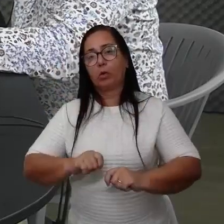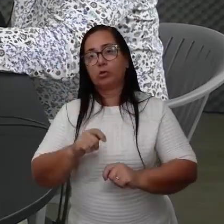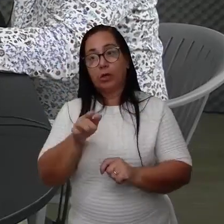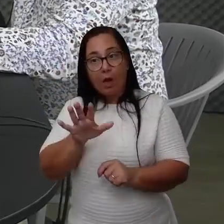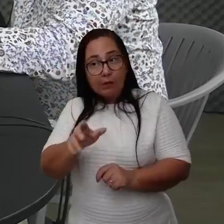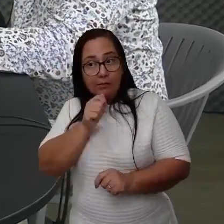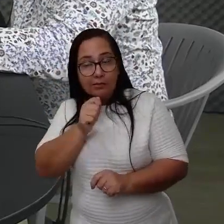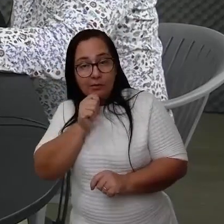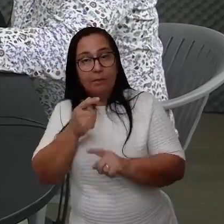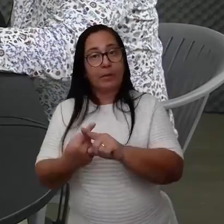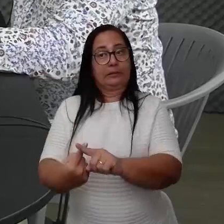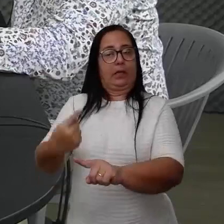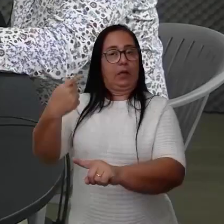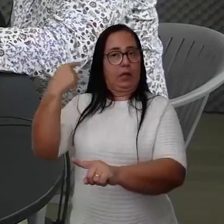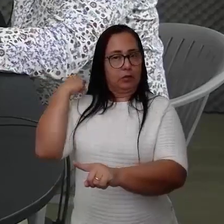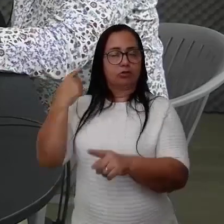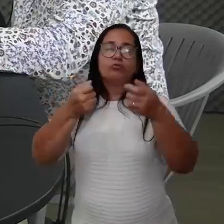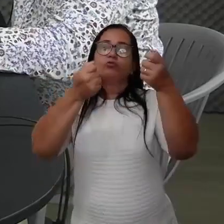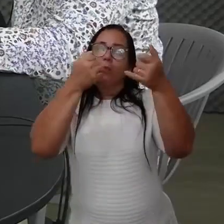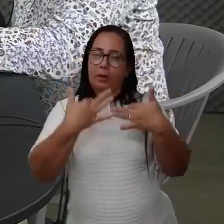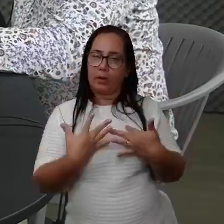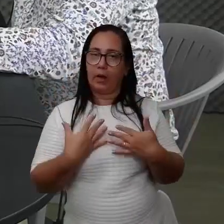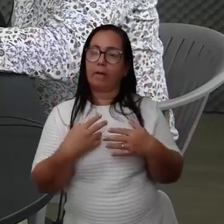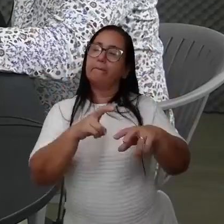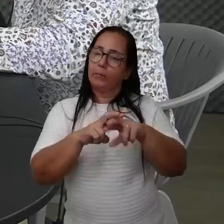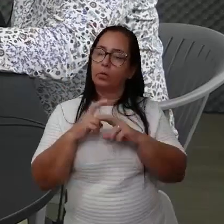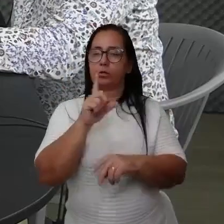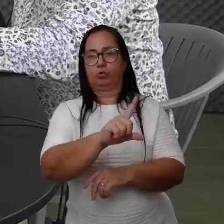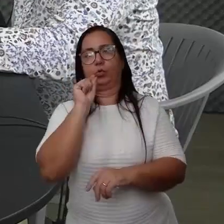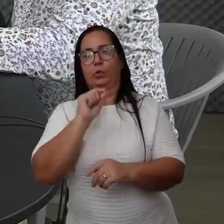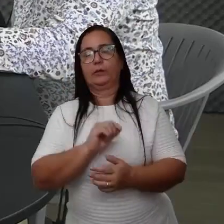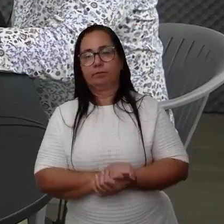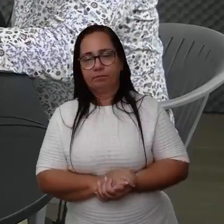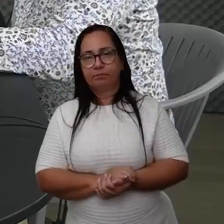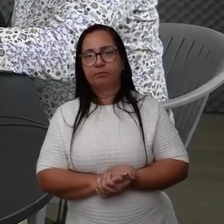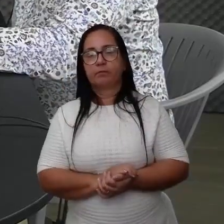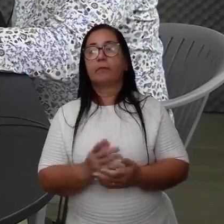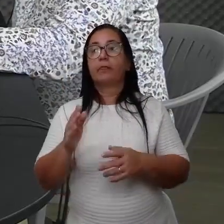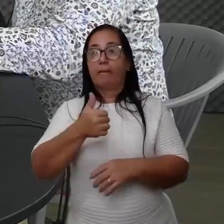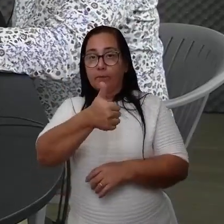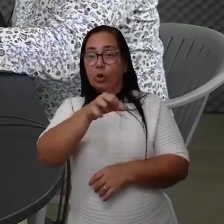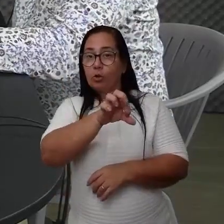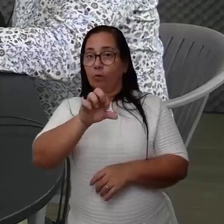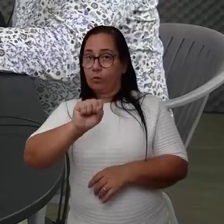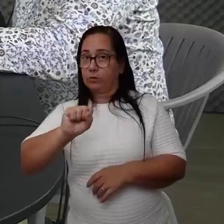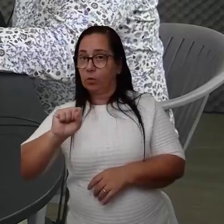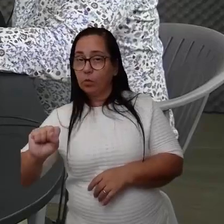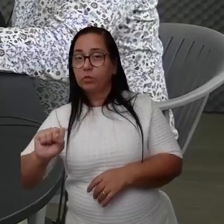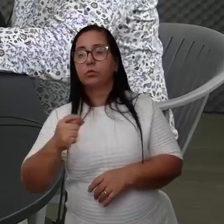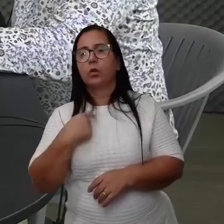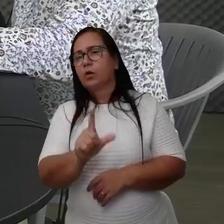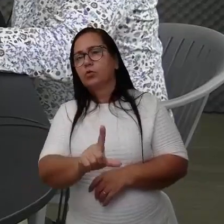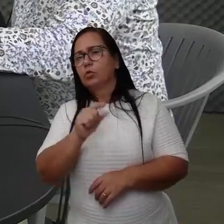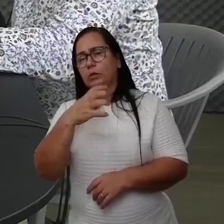essa lógica, mas já explicando a sua coisa, a minha escolha, pelo menos, foi muito por causa disso. Na época, em 88, quando eu entrei, a minha escolha foi nesse